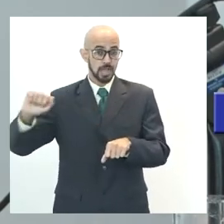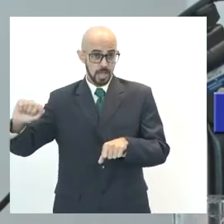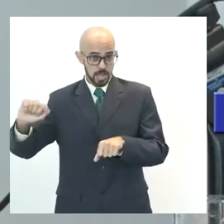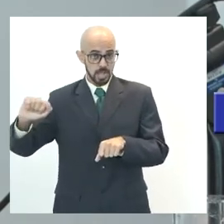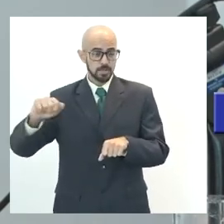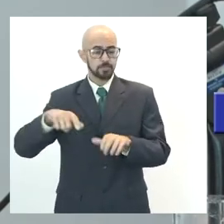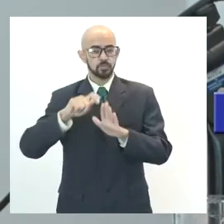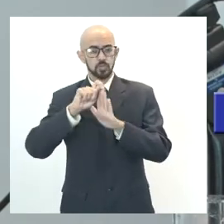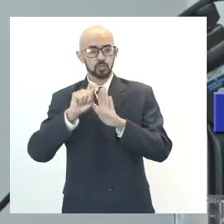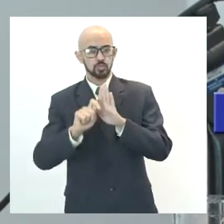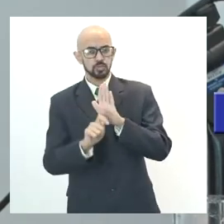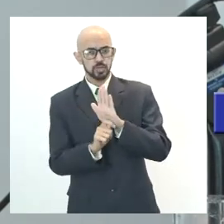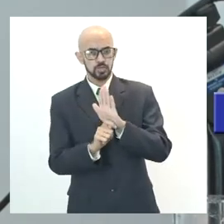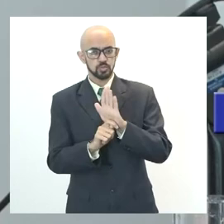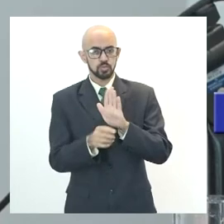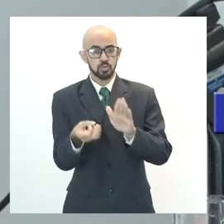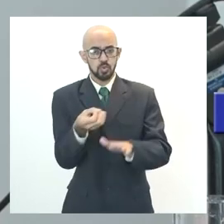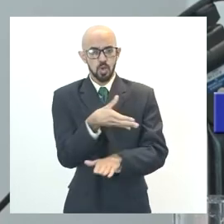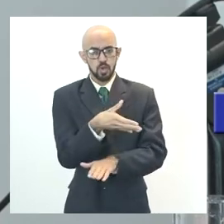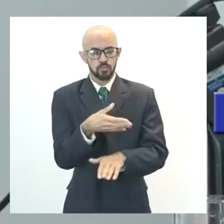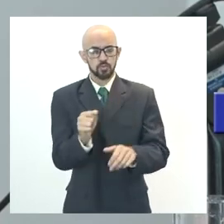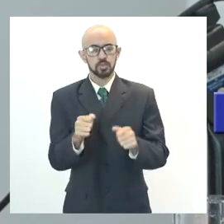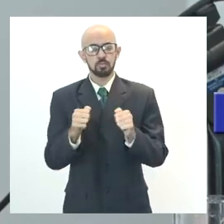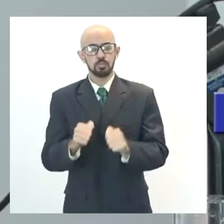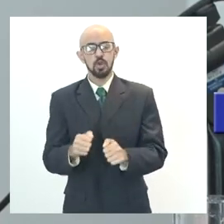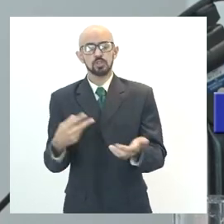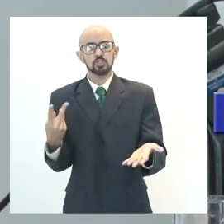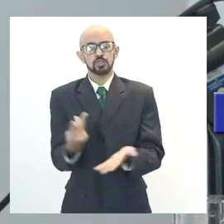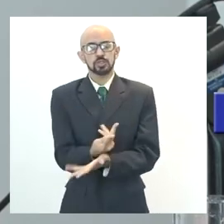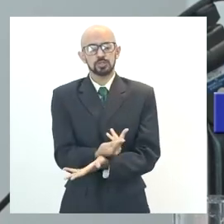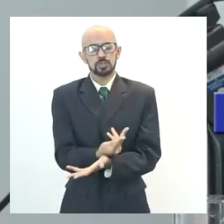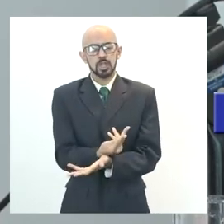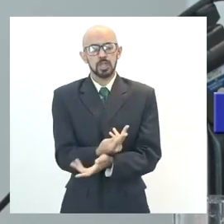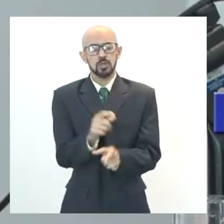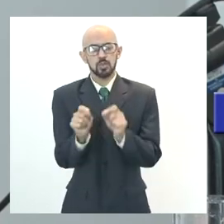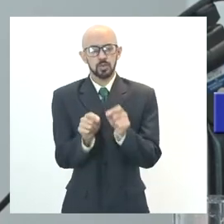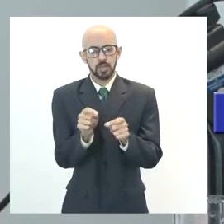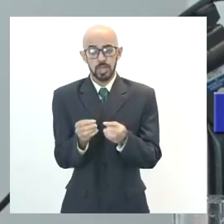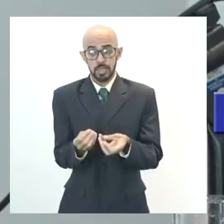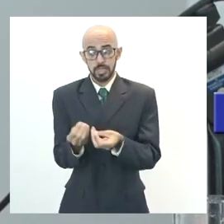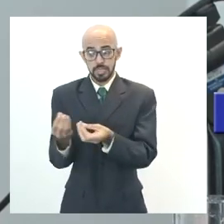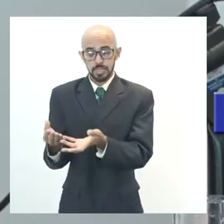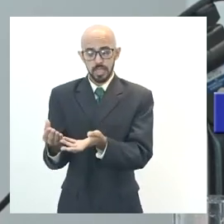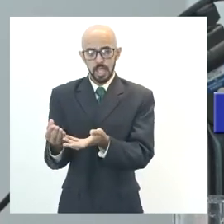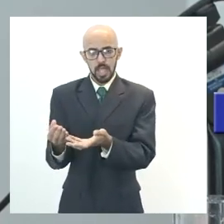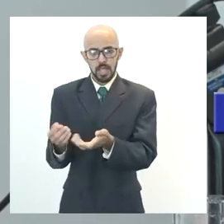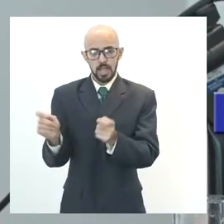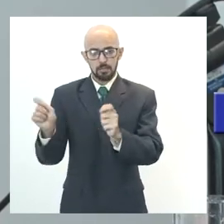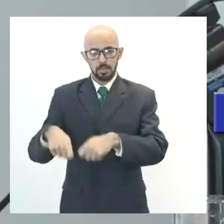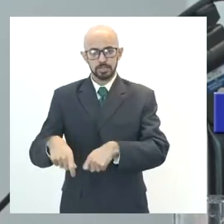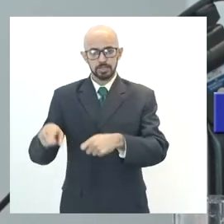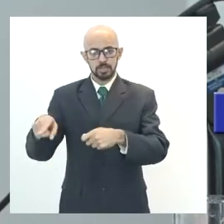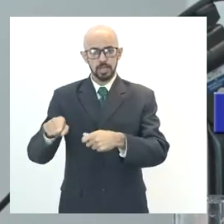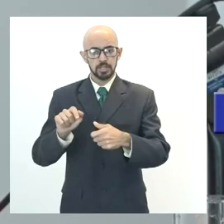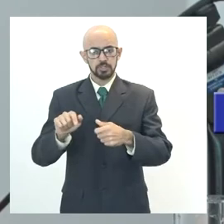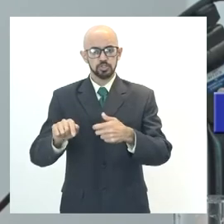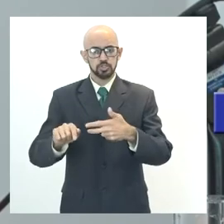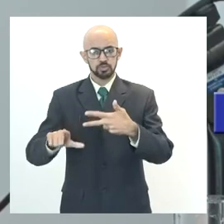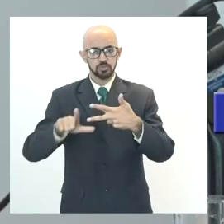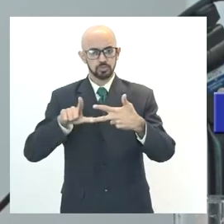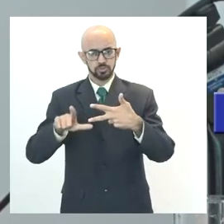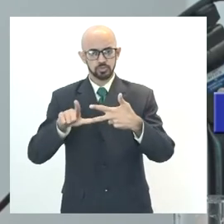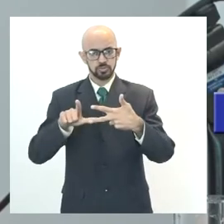redação e depois da ao poder dar poder ao legislador de atender as necessidades fisiológicas